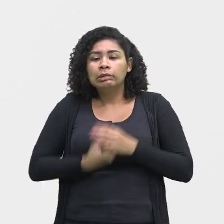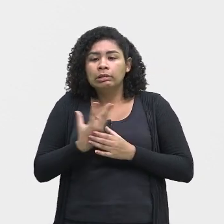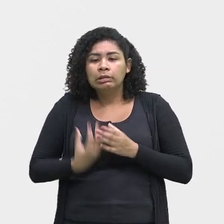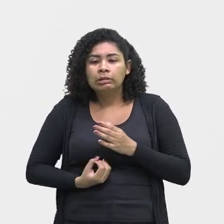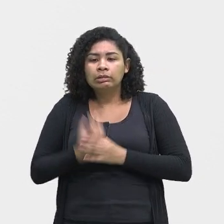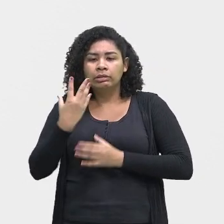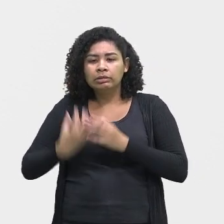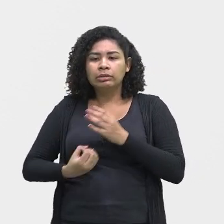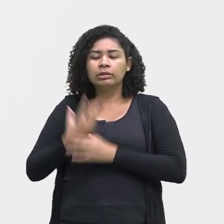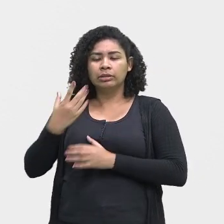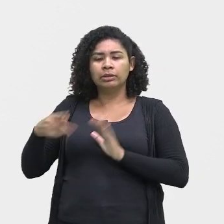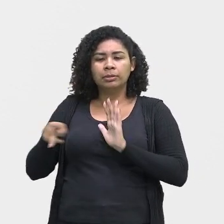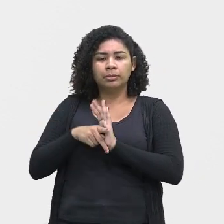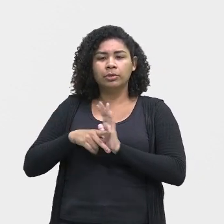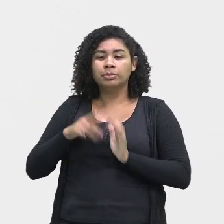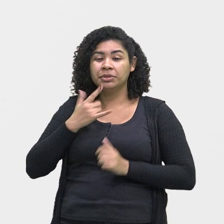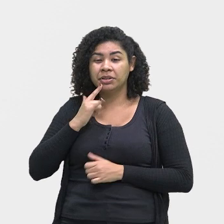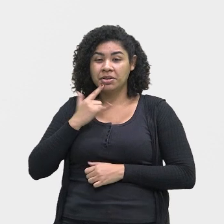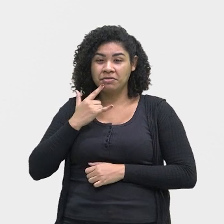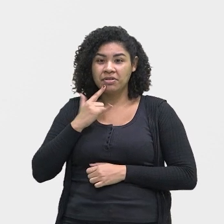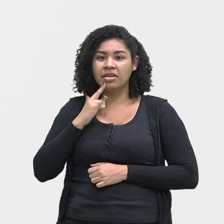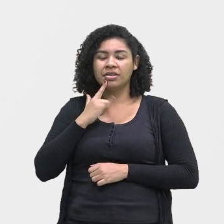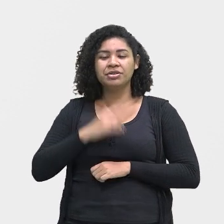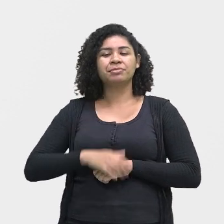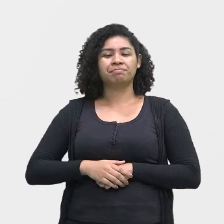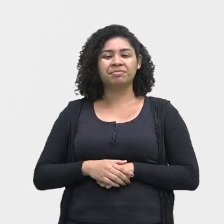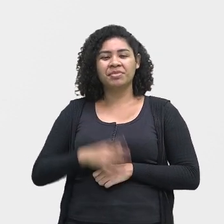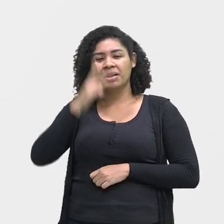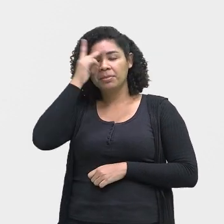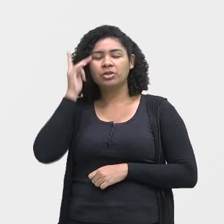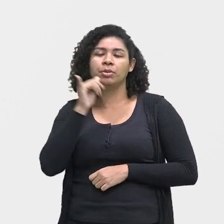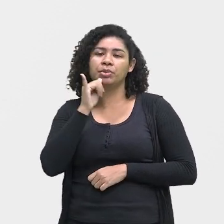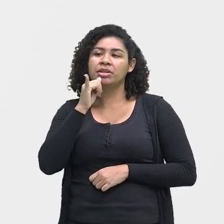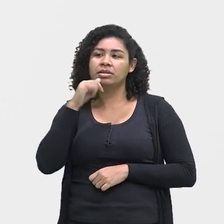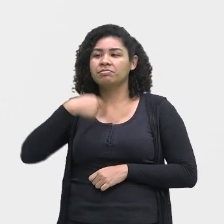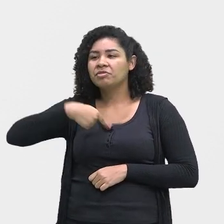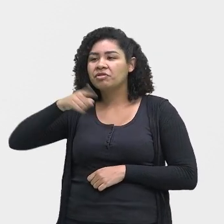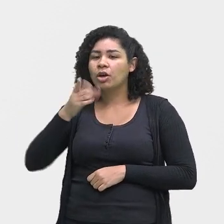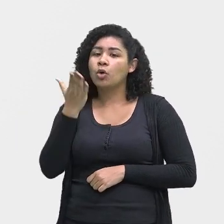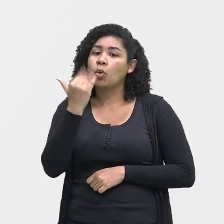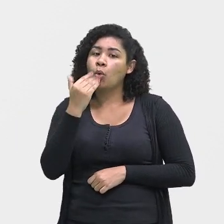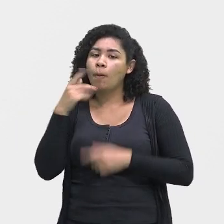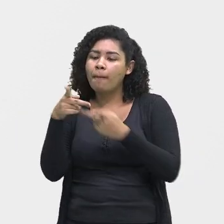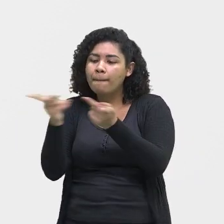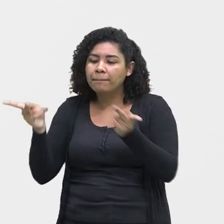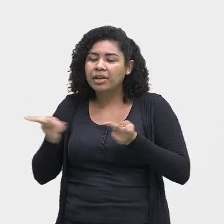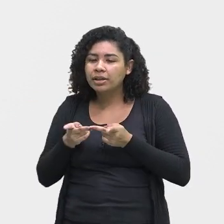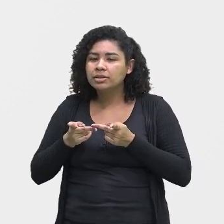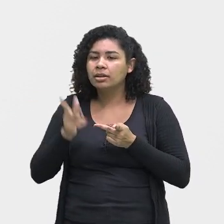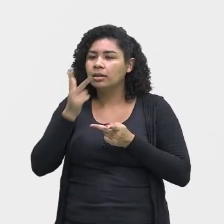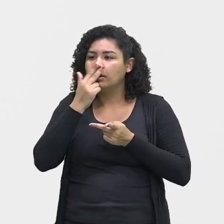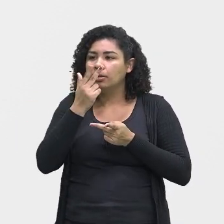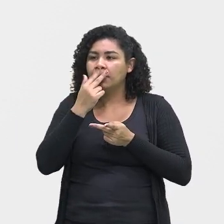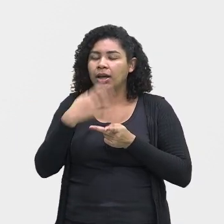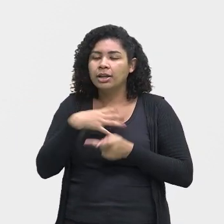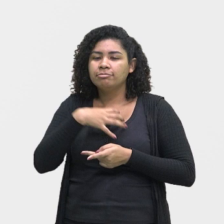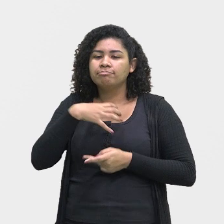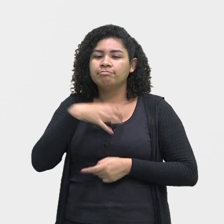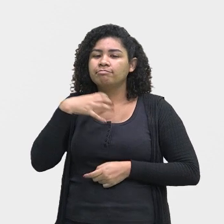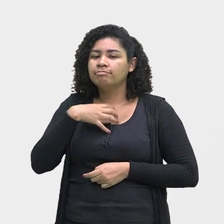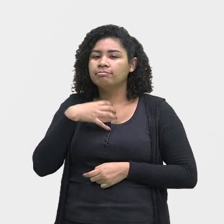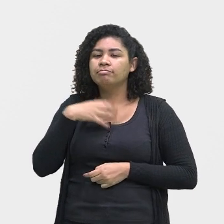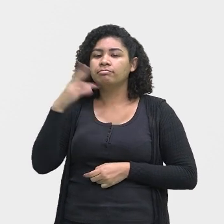ela come carboidrato. A pessoa sai para comer pizza, come um pão e ela tem o mesmo efeito de como se ela